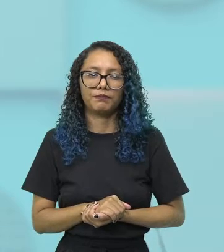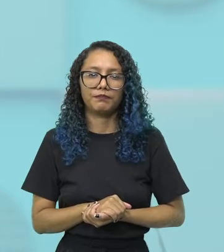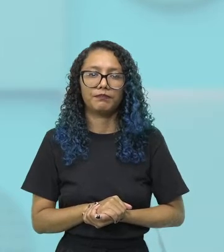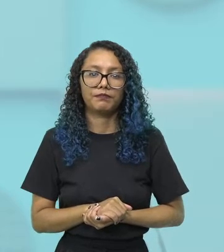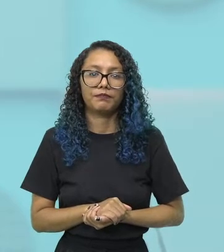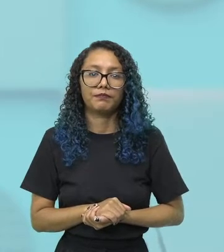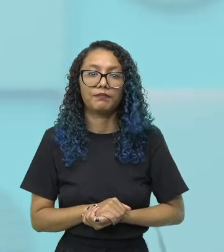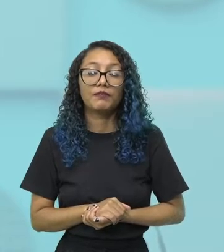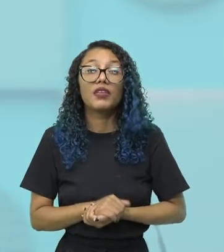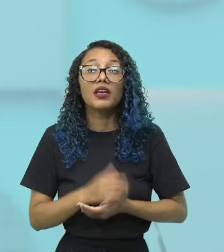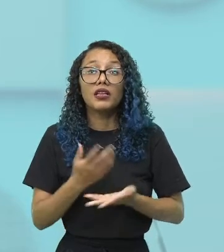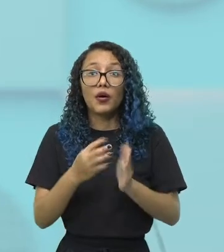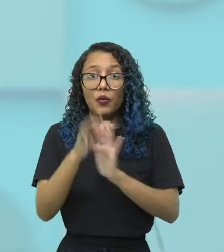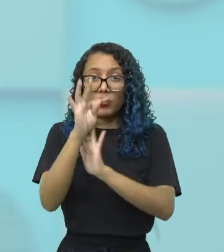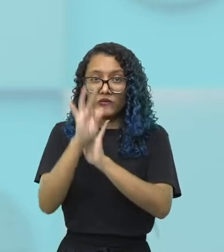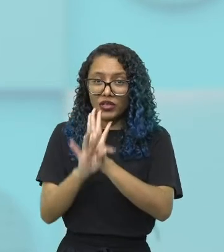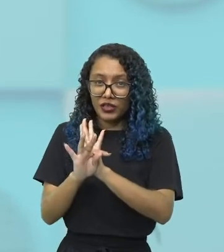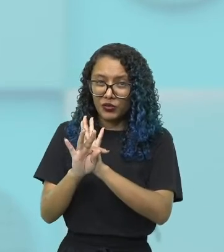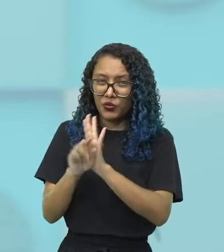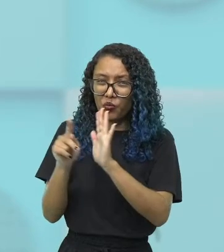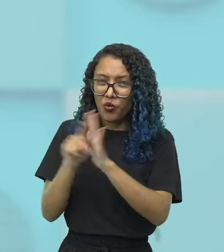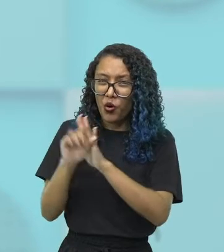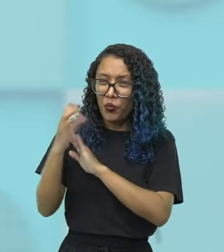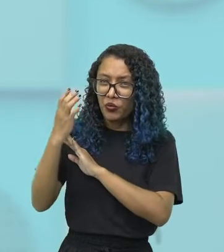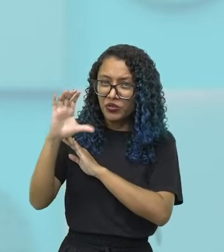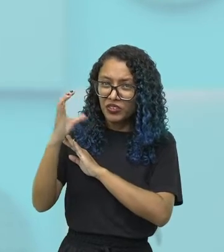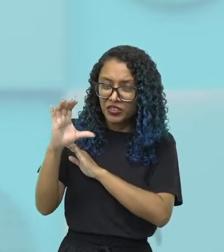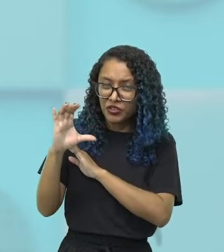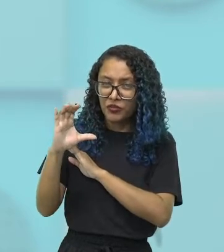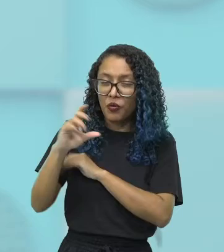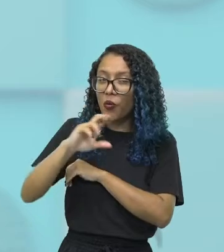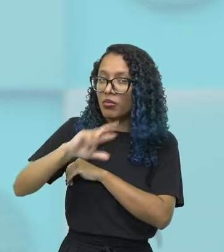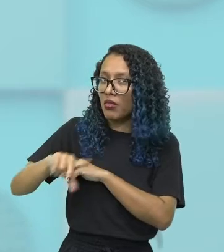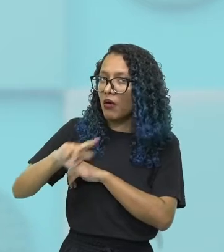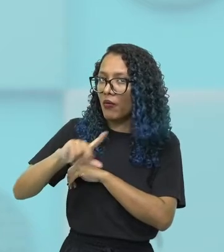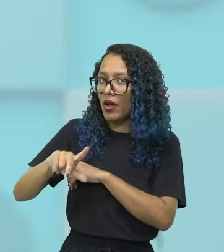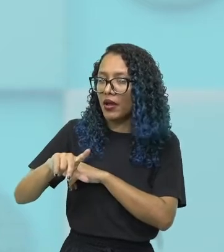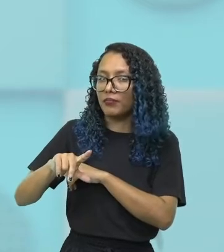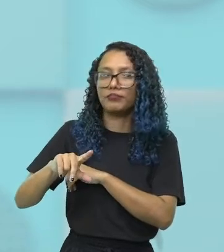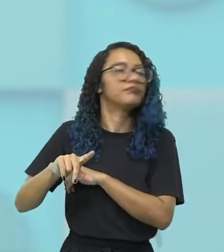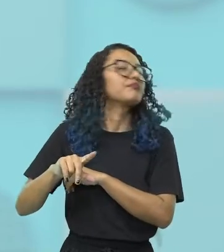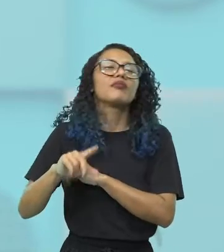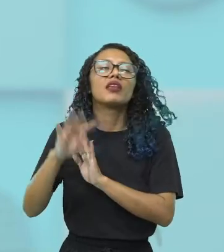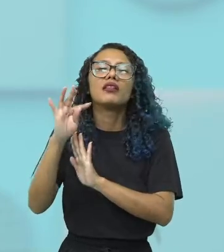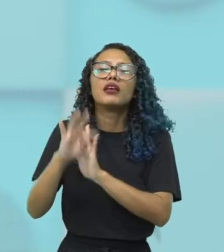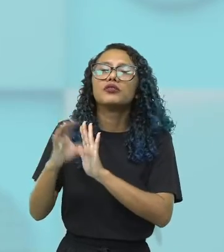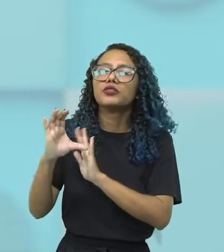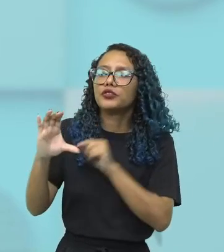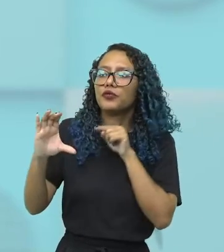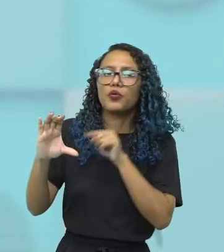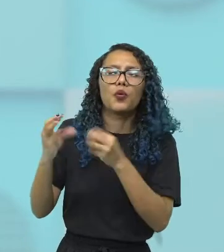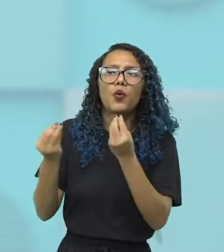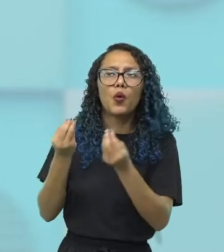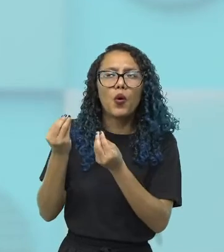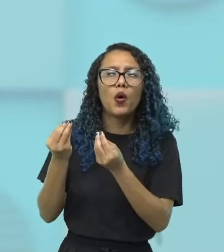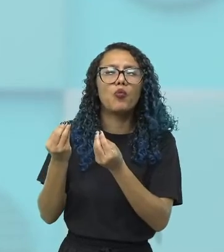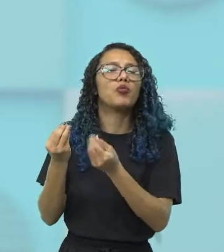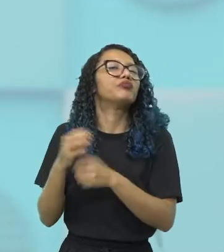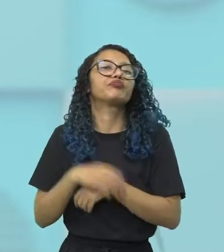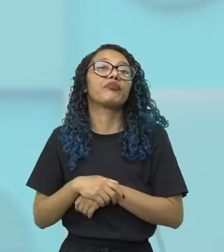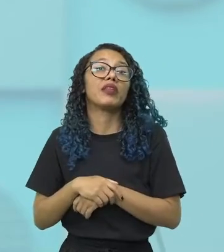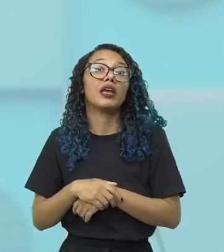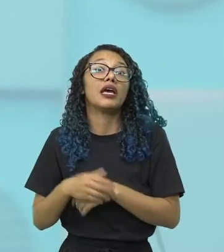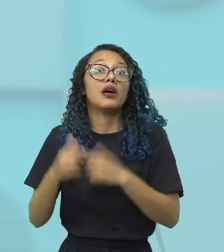de um texto científico, né? Nós não temos um texto científico. O texto científico ele tem uma linguagem, né, mais